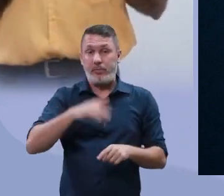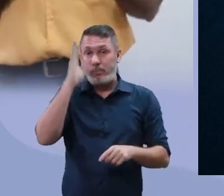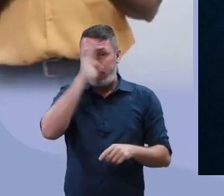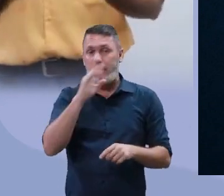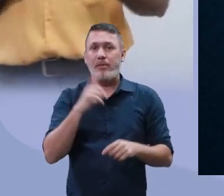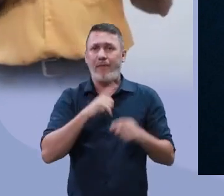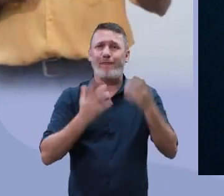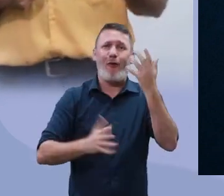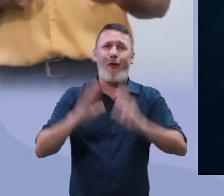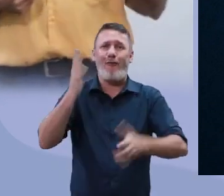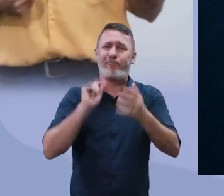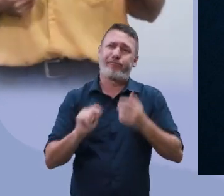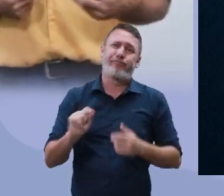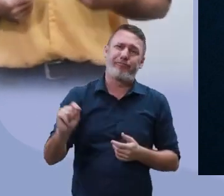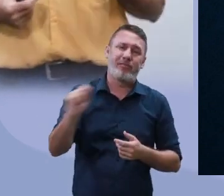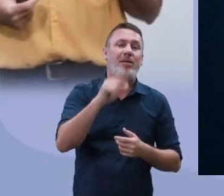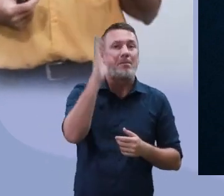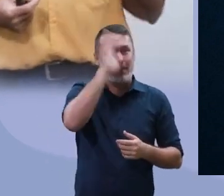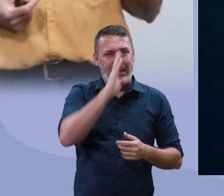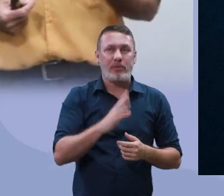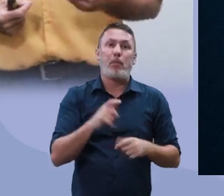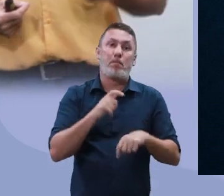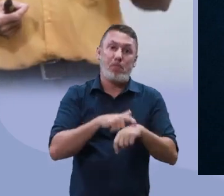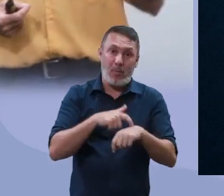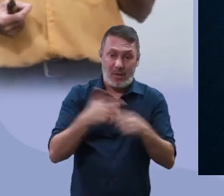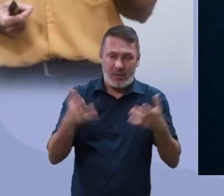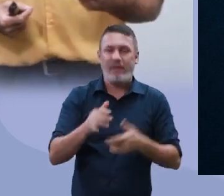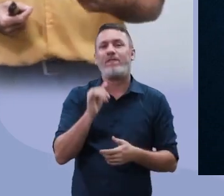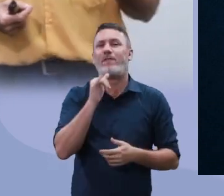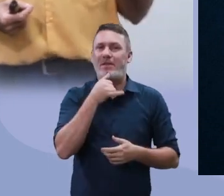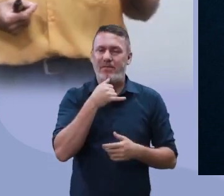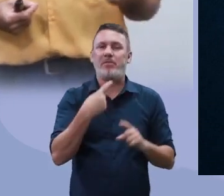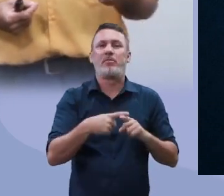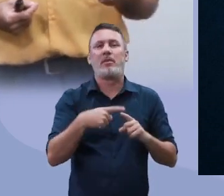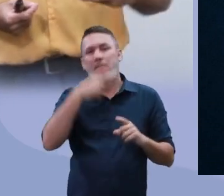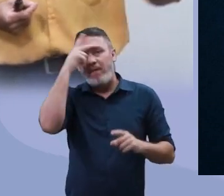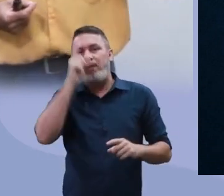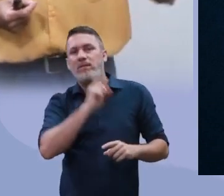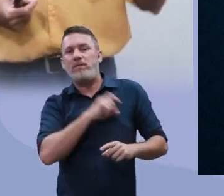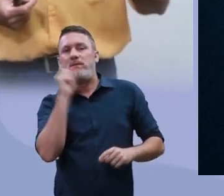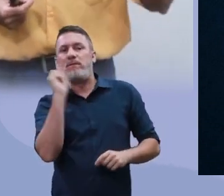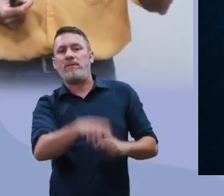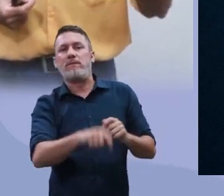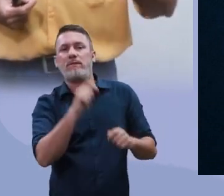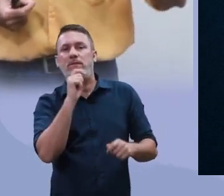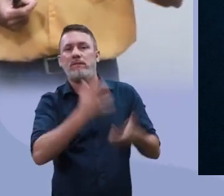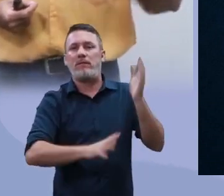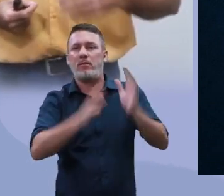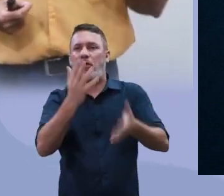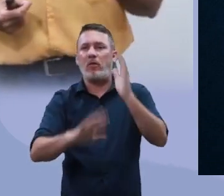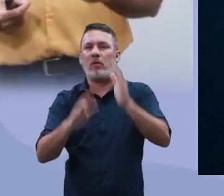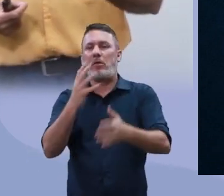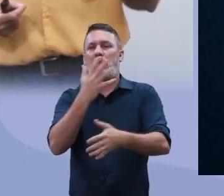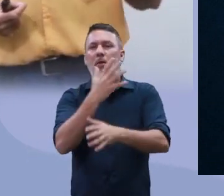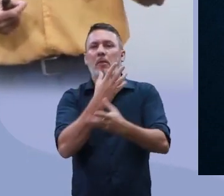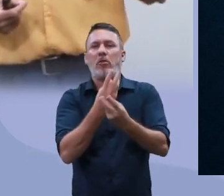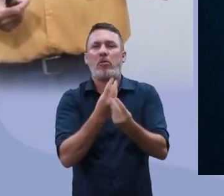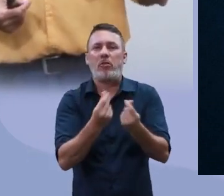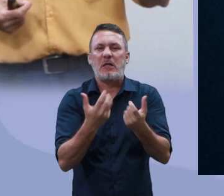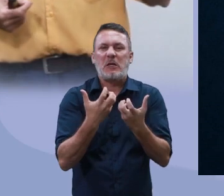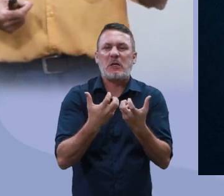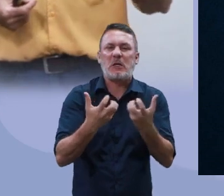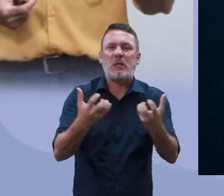país, infelizmente, está chamando a atenção quanto à questão dessas queimadas antrópicas promovidas pelo homem, e isso também é um problema